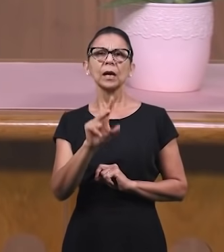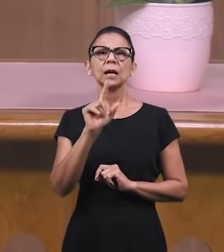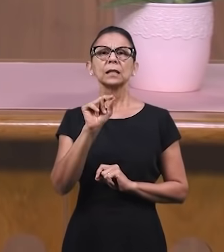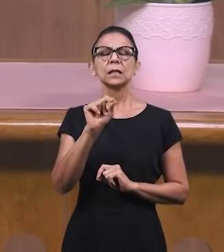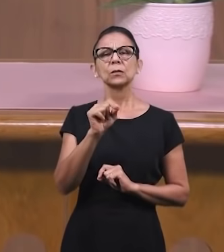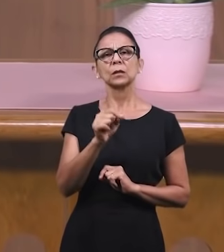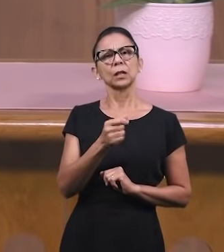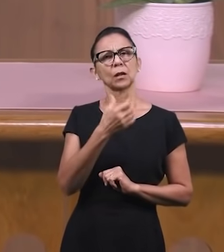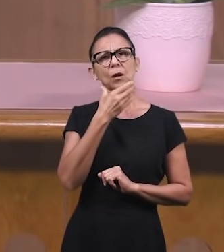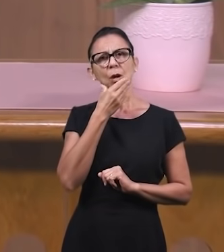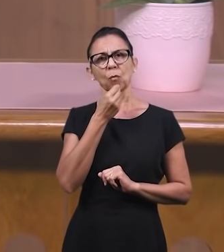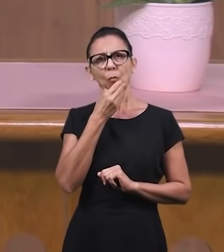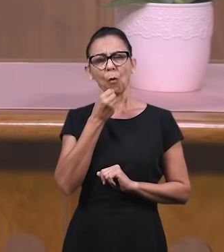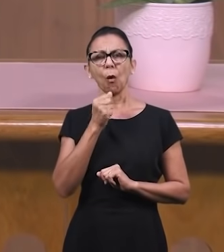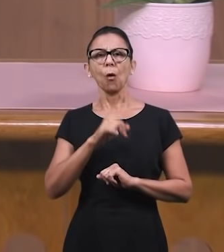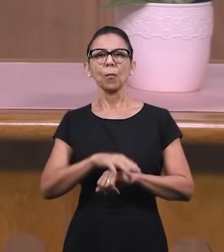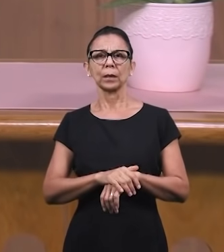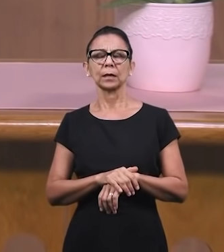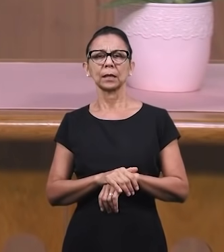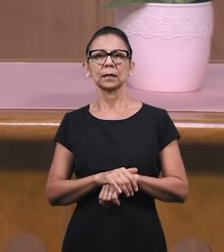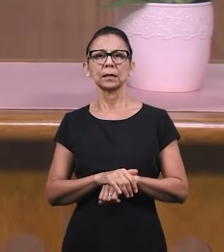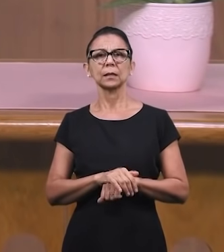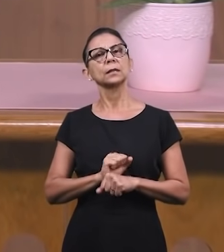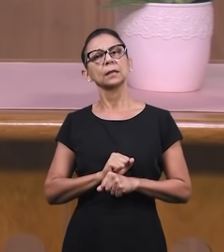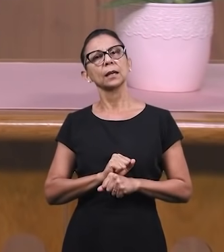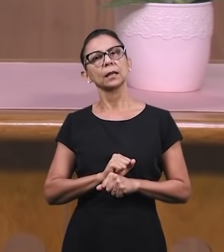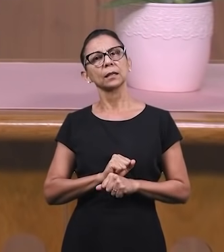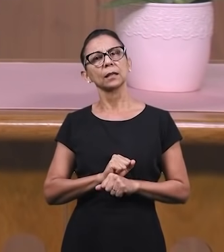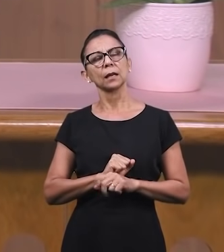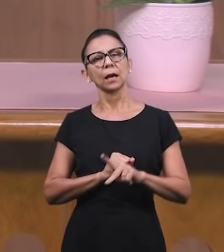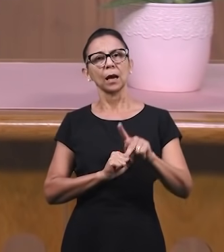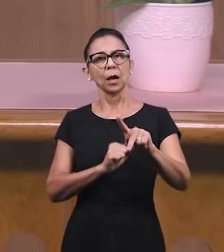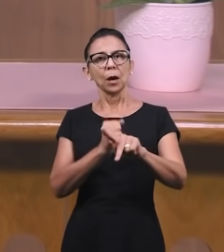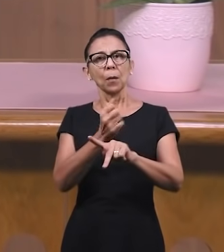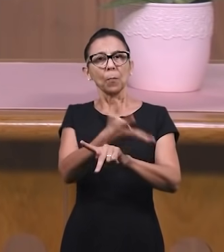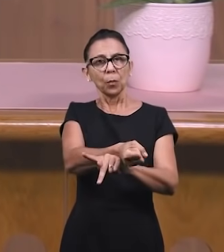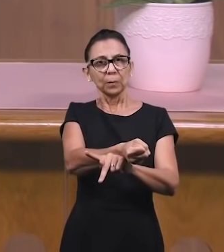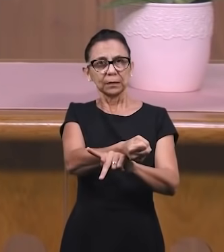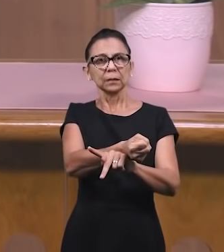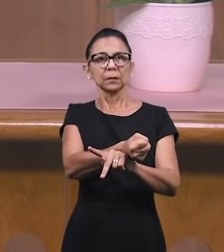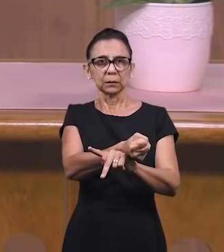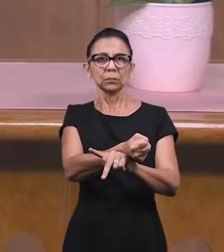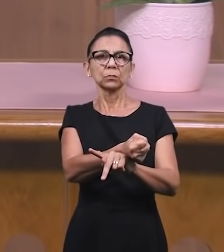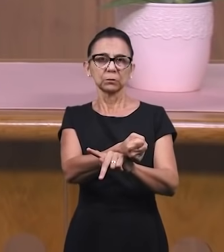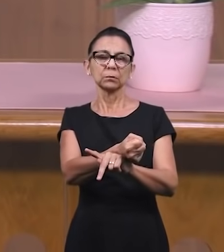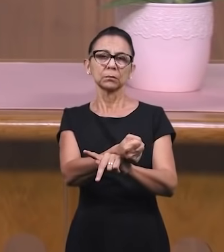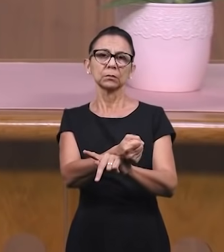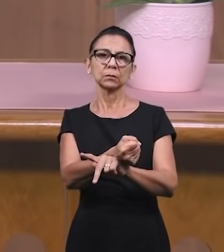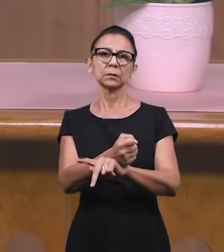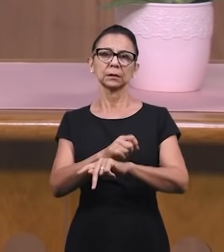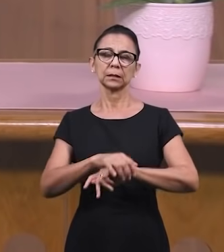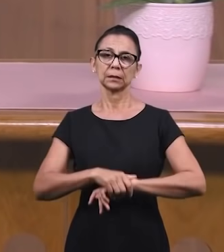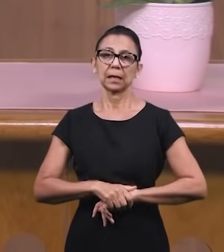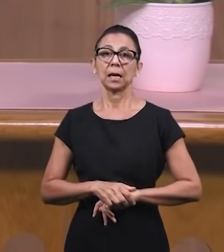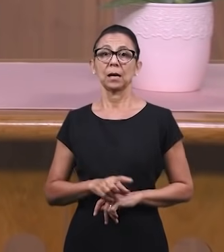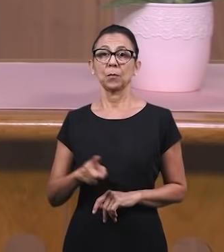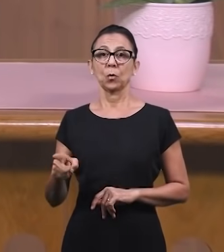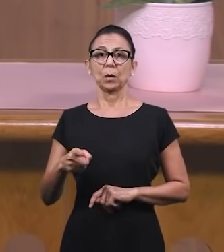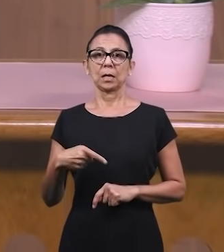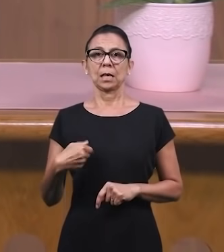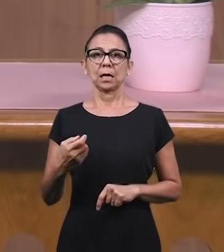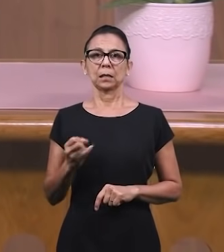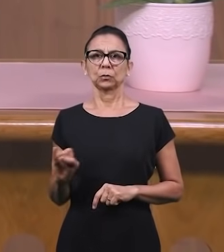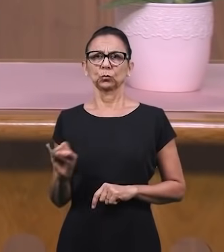impostos. Eram homens que, embora sendo judeus, como cobradores de impostos, serviam ao